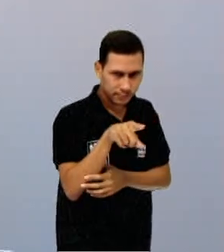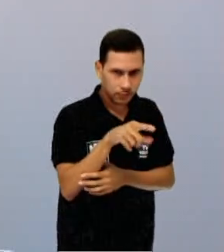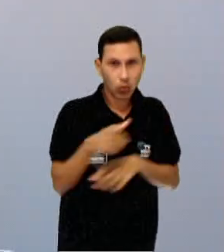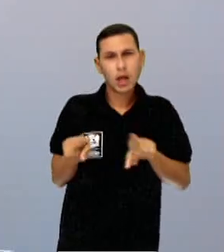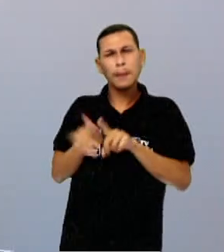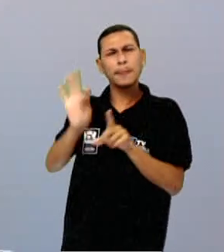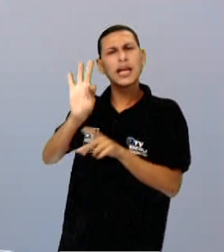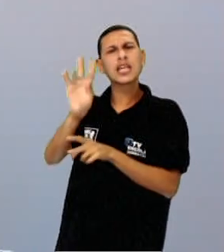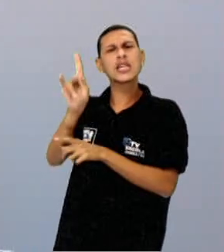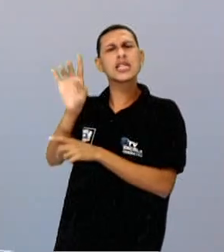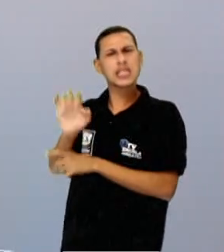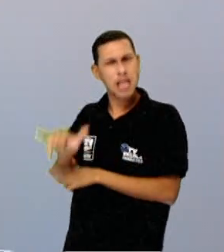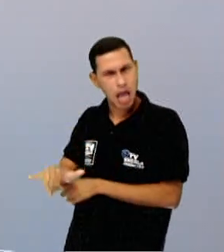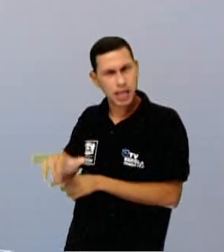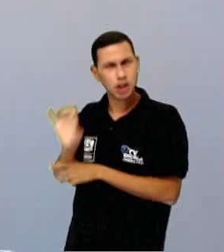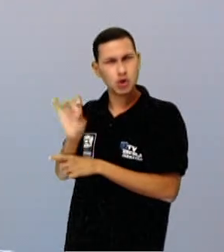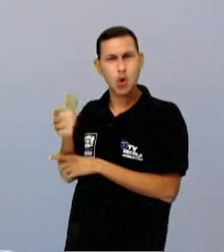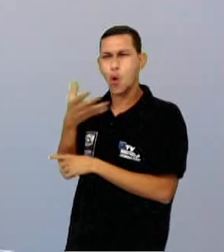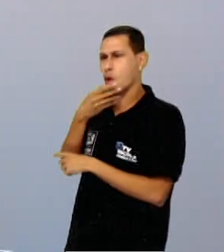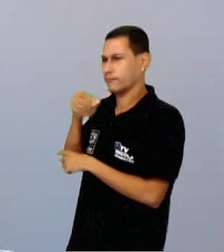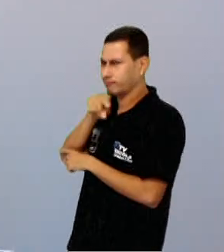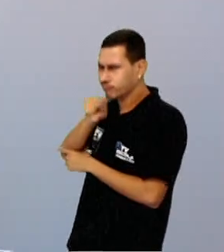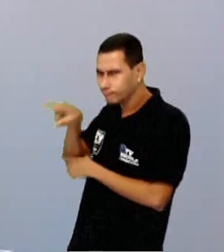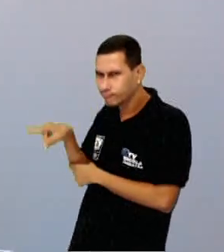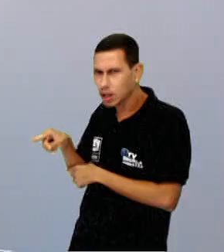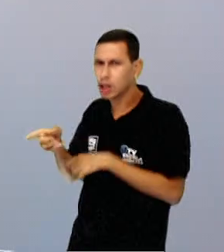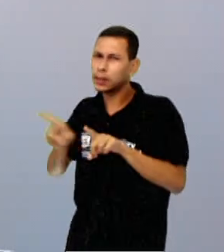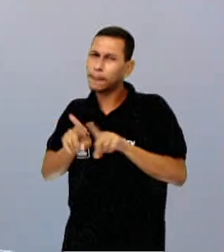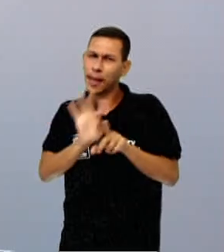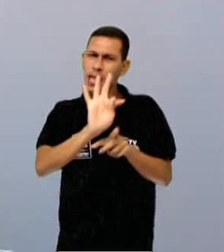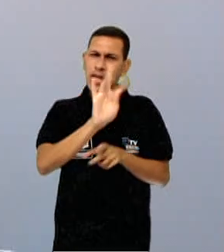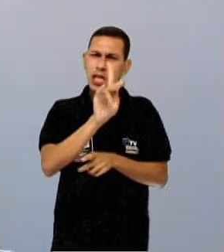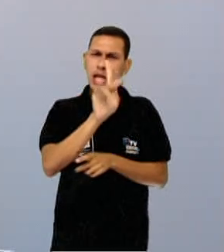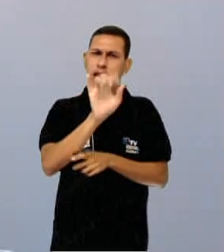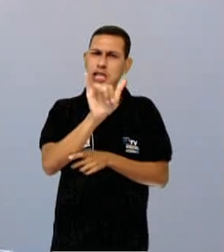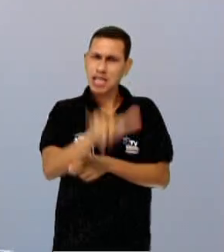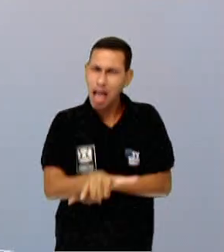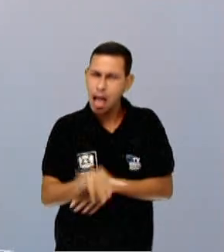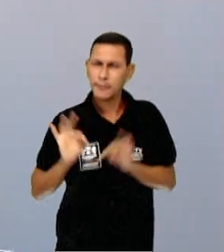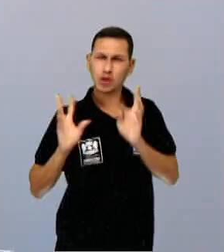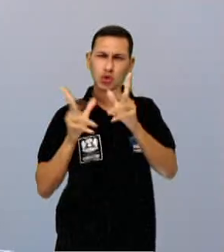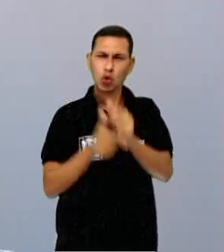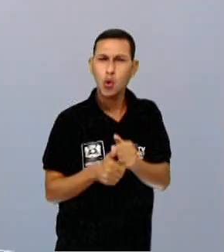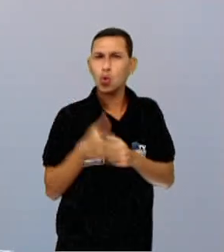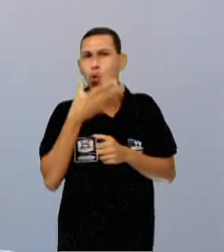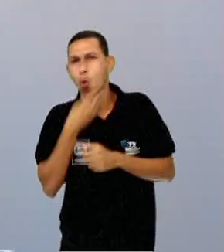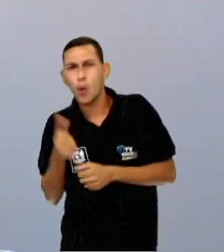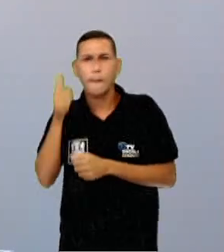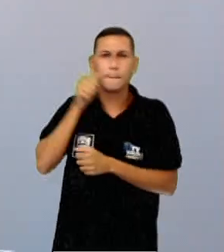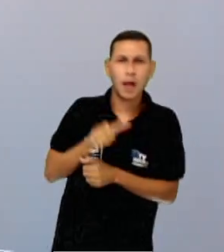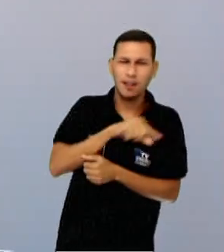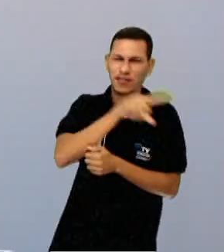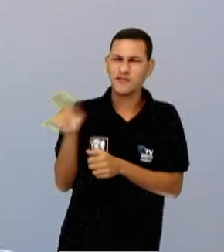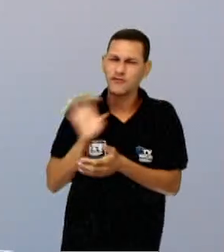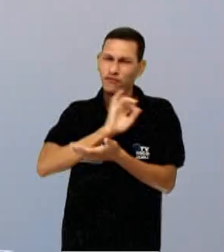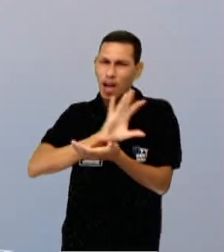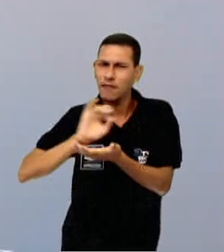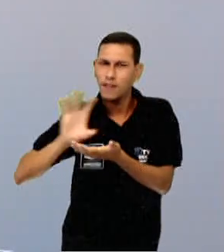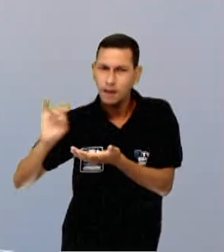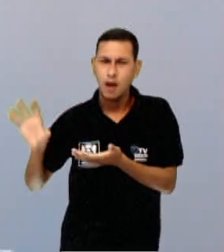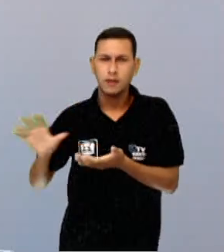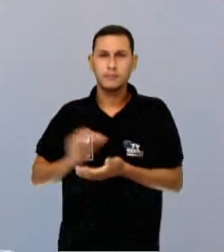vem apenas para eles e vai para eles e elas e também Além